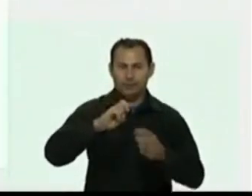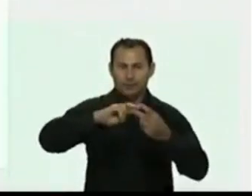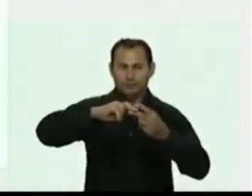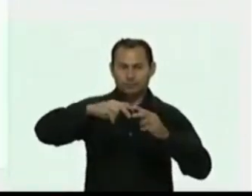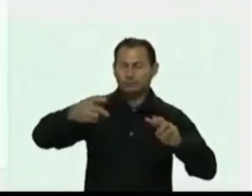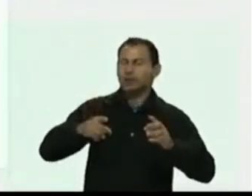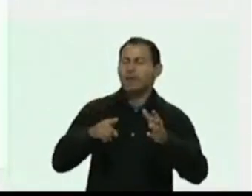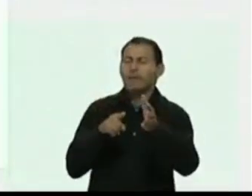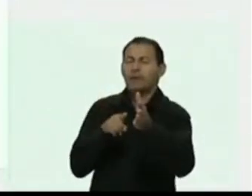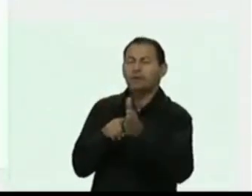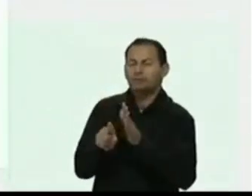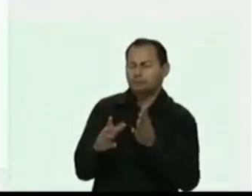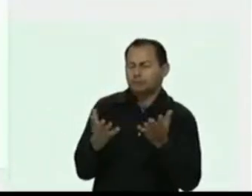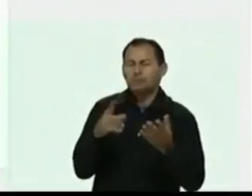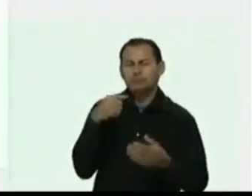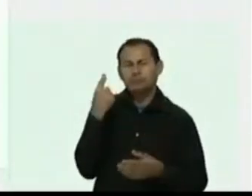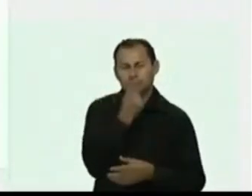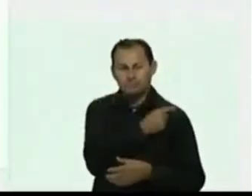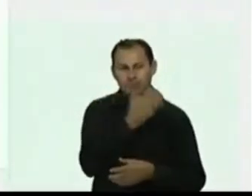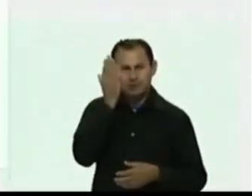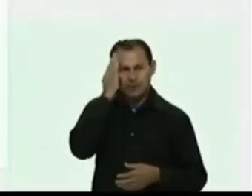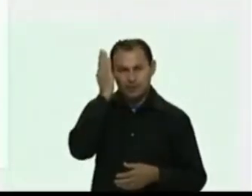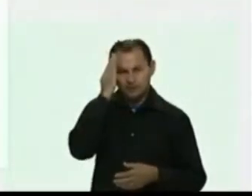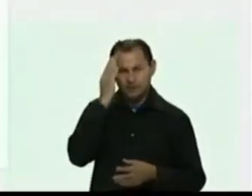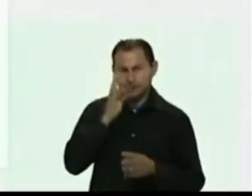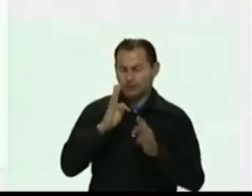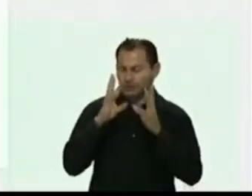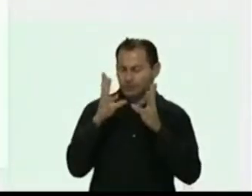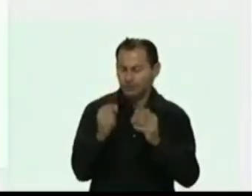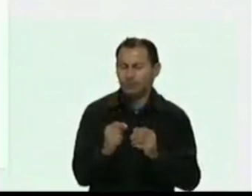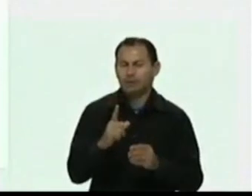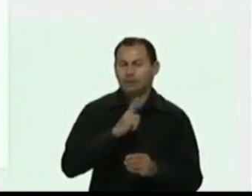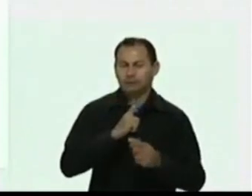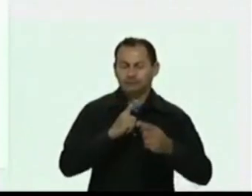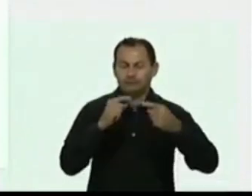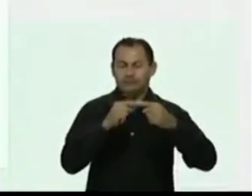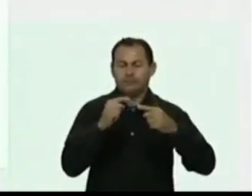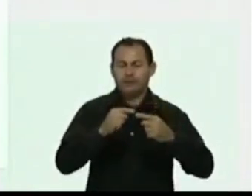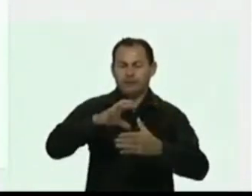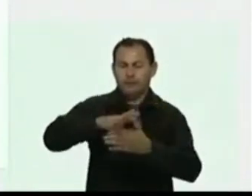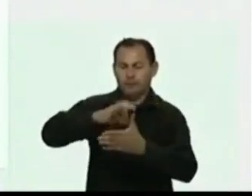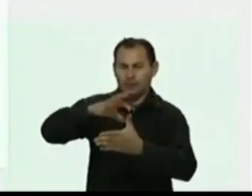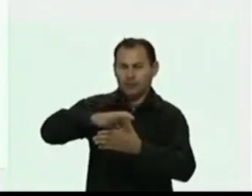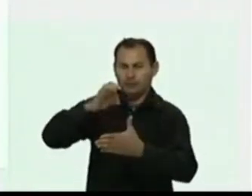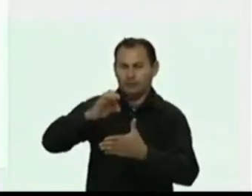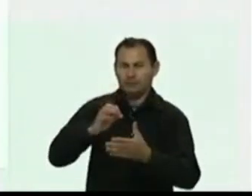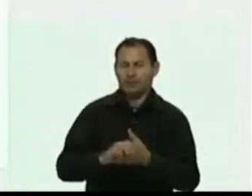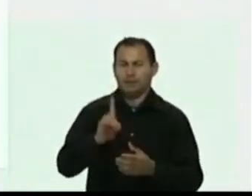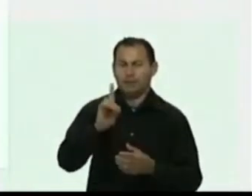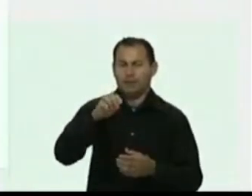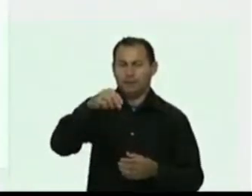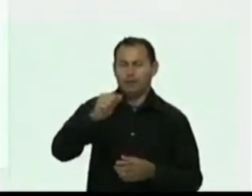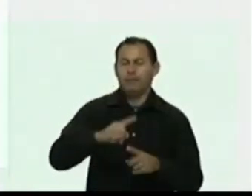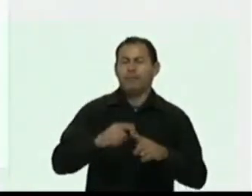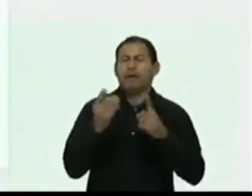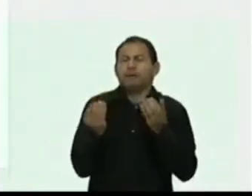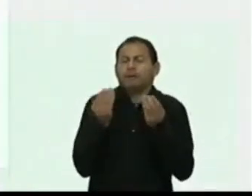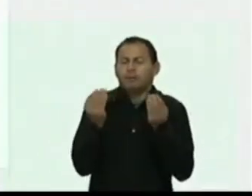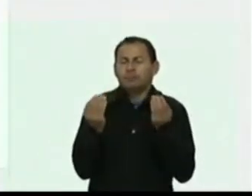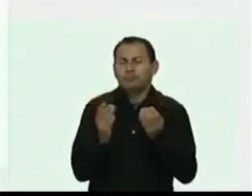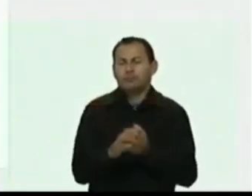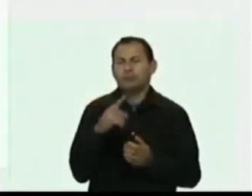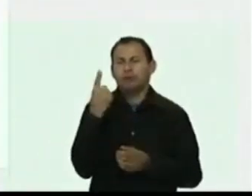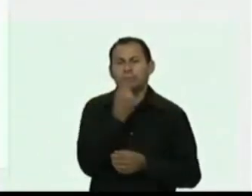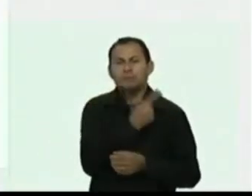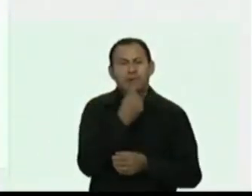E aí vem a pergunta, então a gente sabe como é que é isso, existe essa relação de proteína com DNA, mas como que é isso? Então aí a